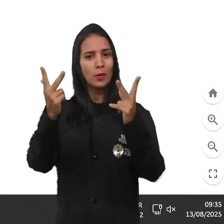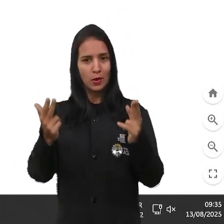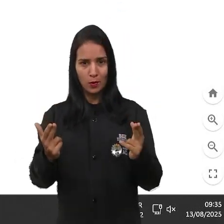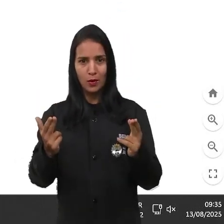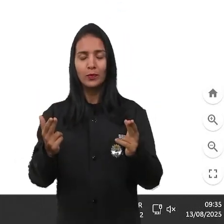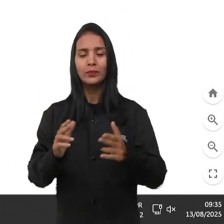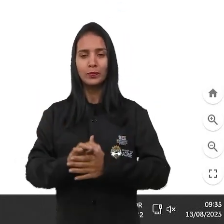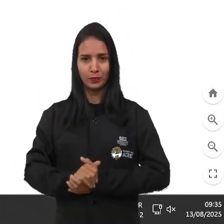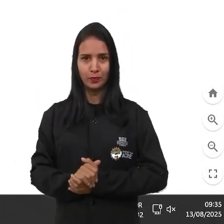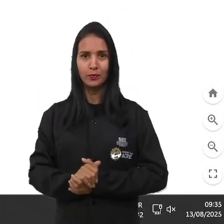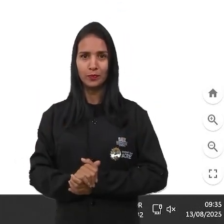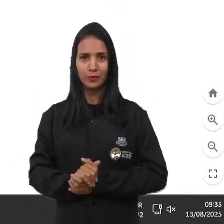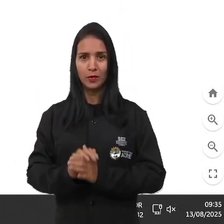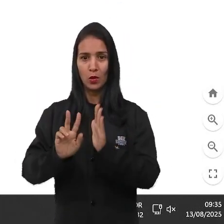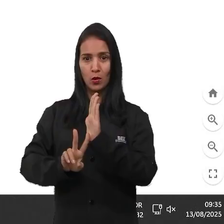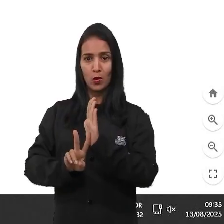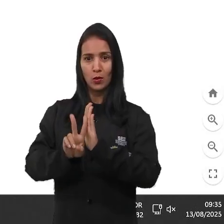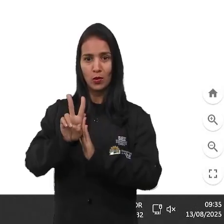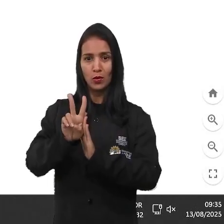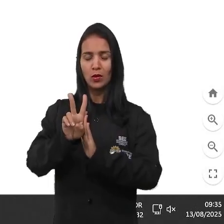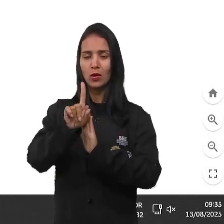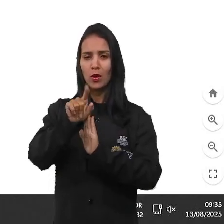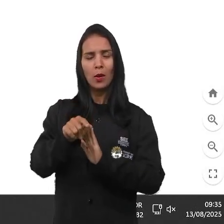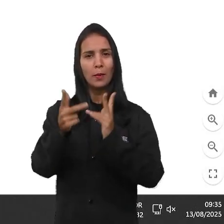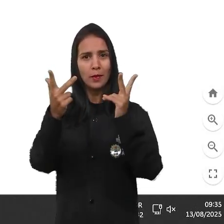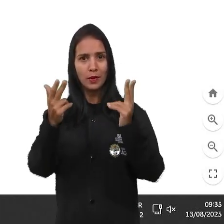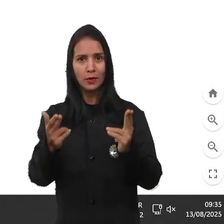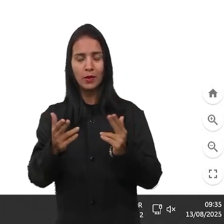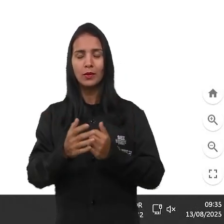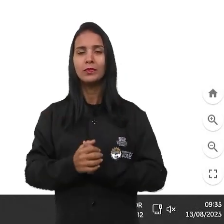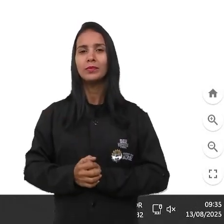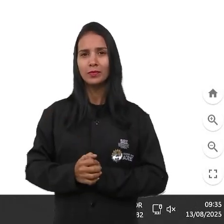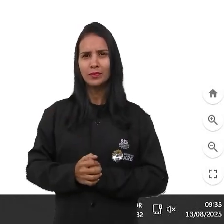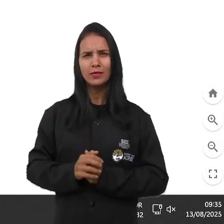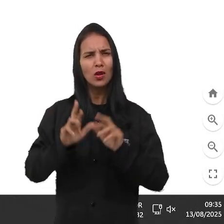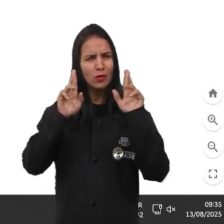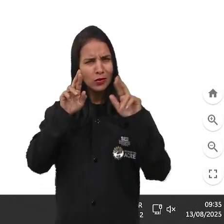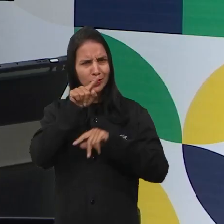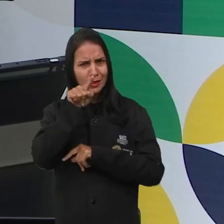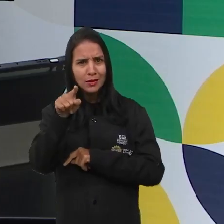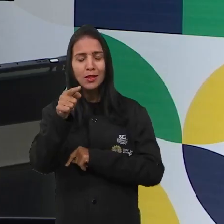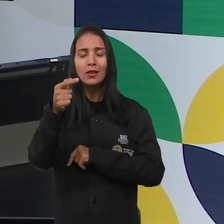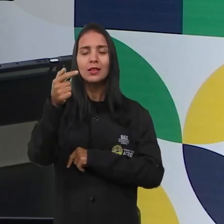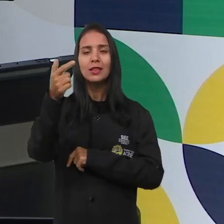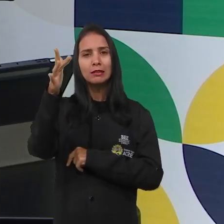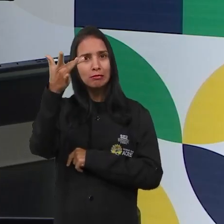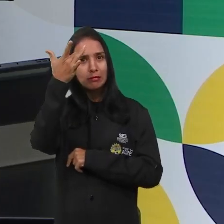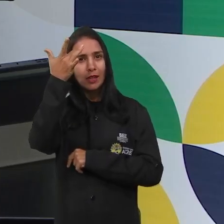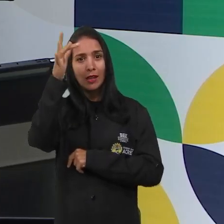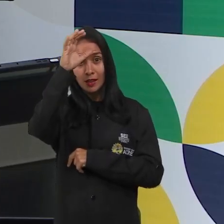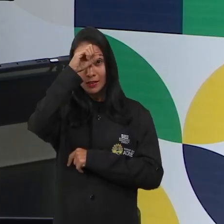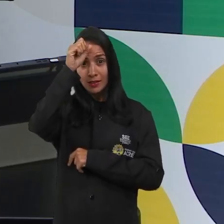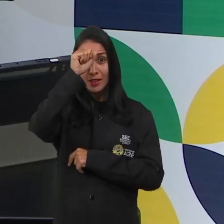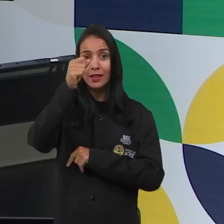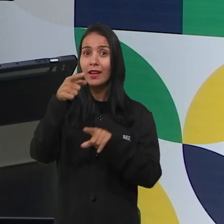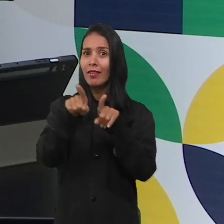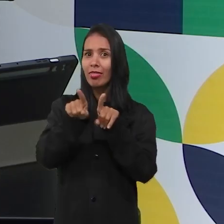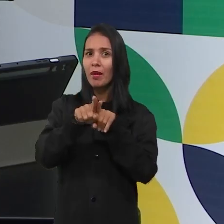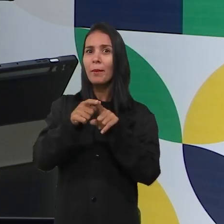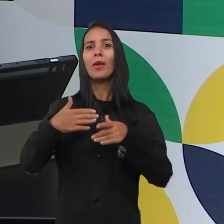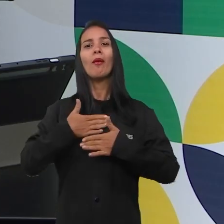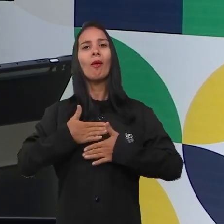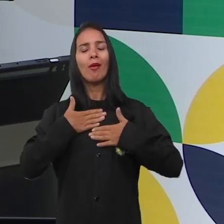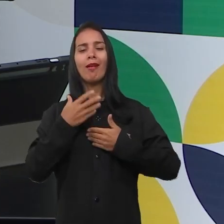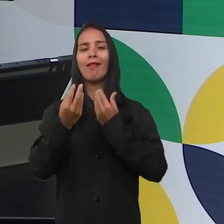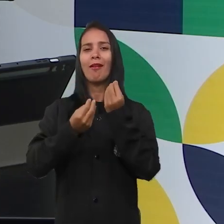palavras. Eu espero que você tenha entendido aqui essa ideia e tenha gostado de como é que as coisas